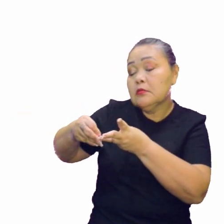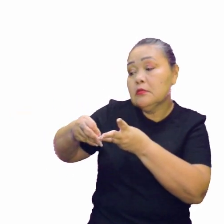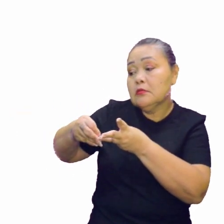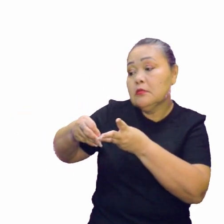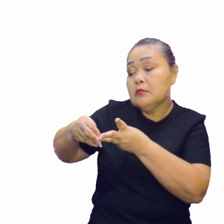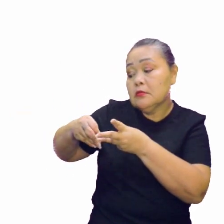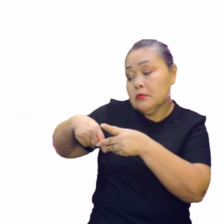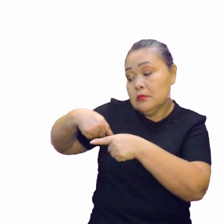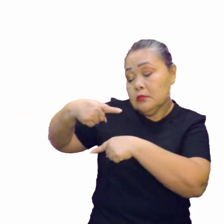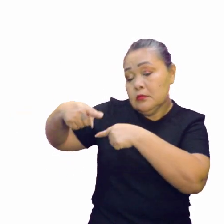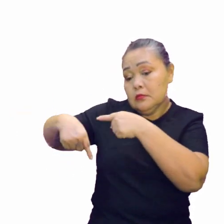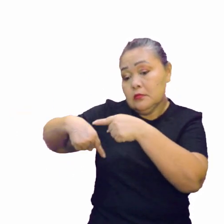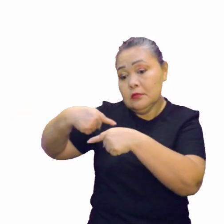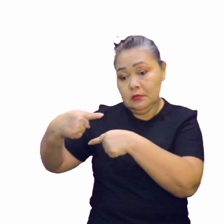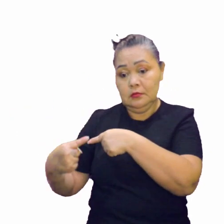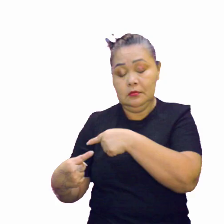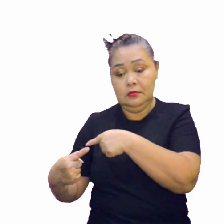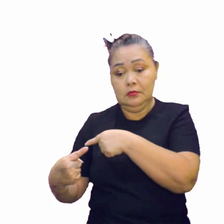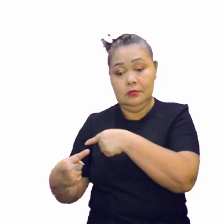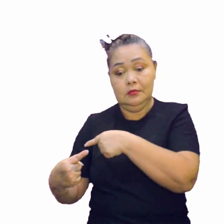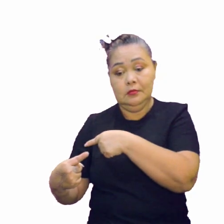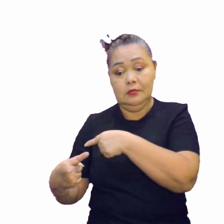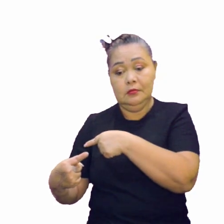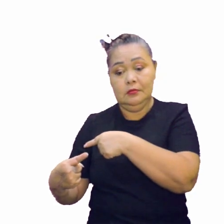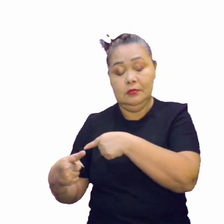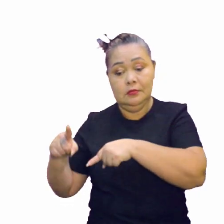produção e